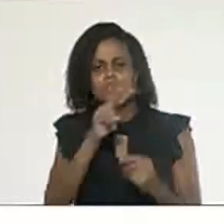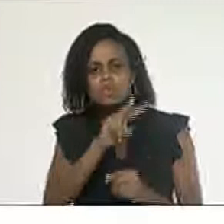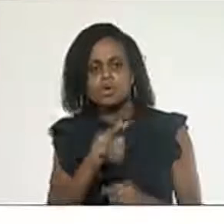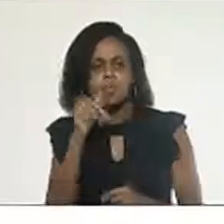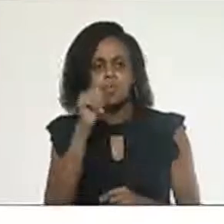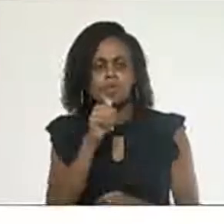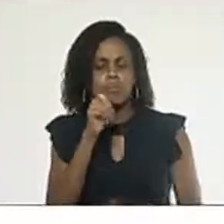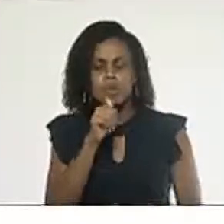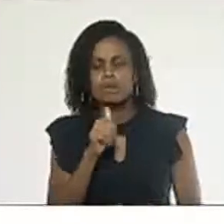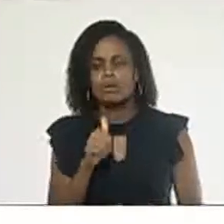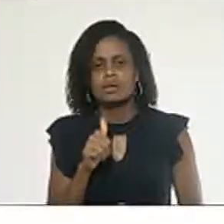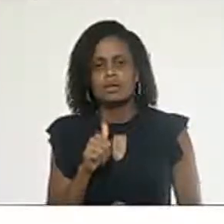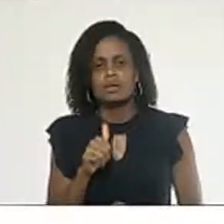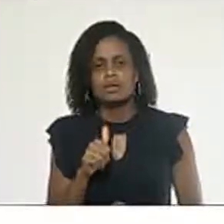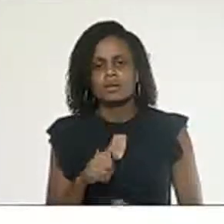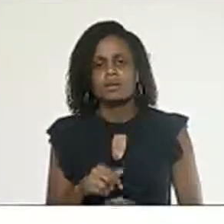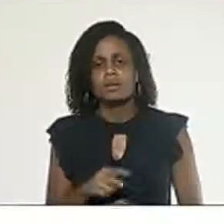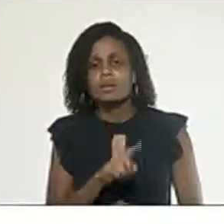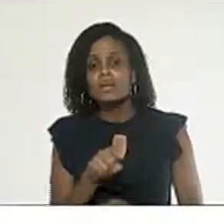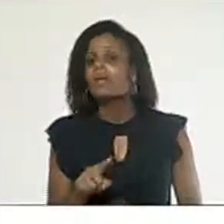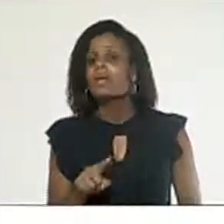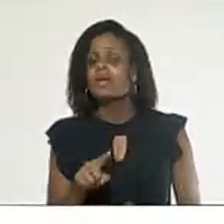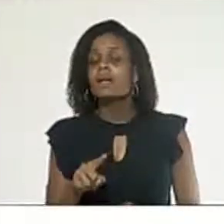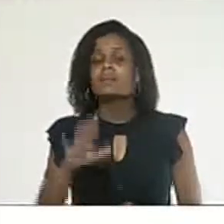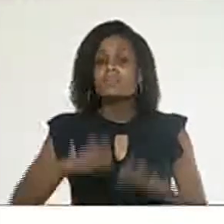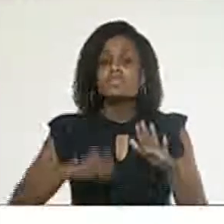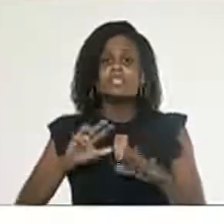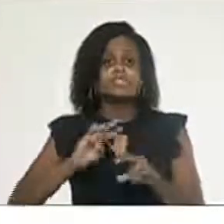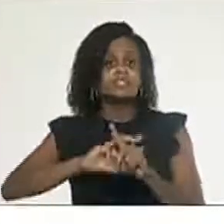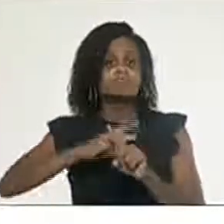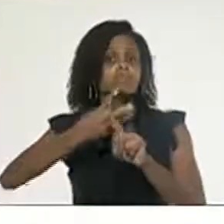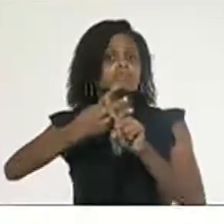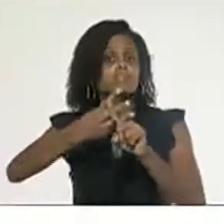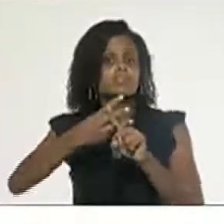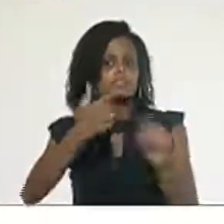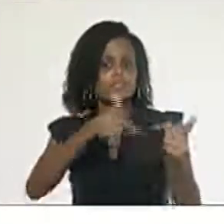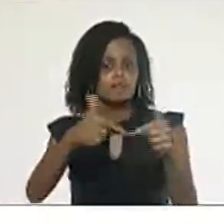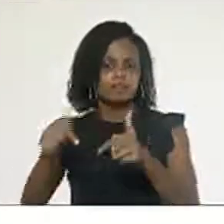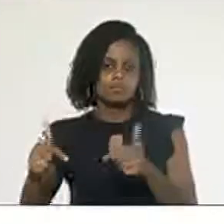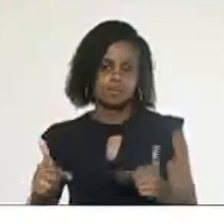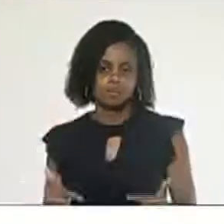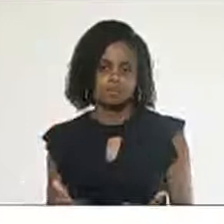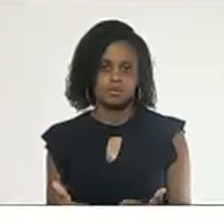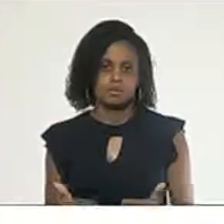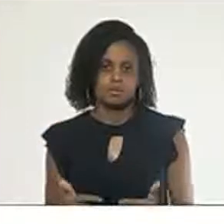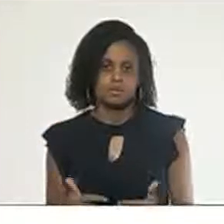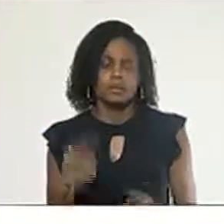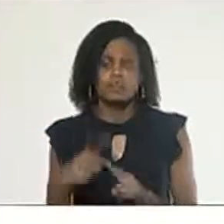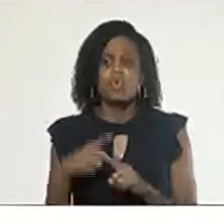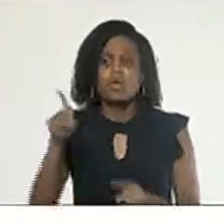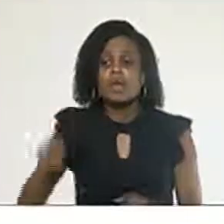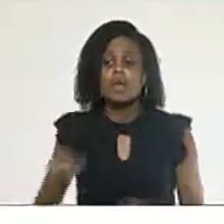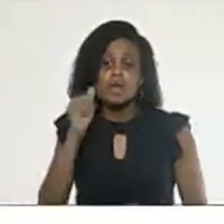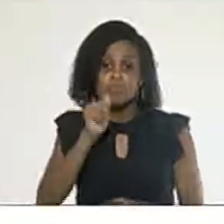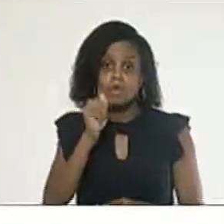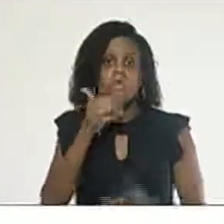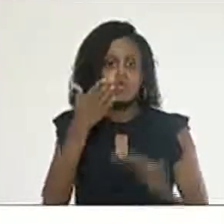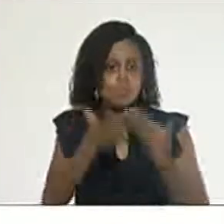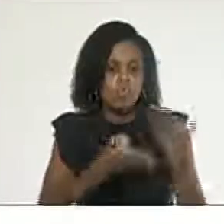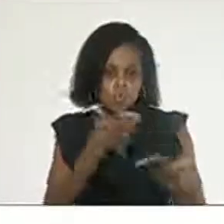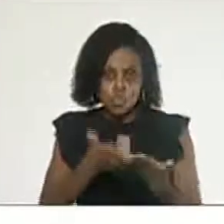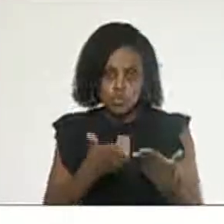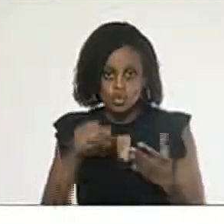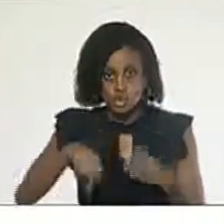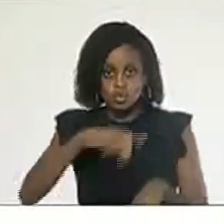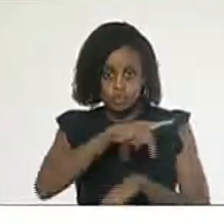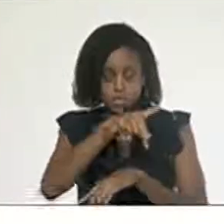mulher, que muitas vezes tem dupla, tripla jornada de trabalho, porque é ela que cuida, ainda no